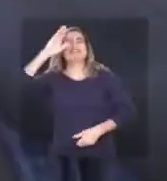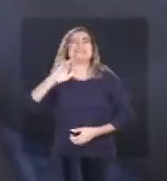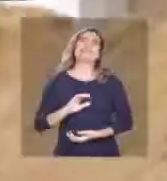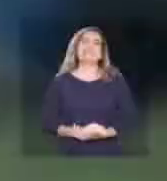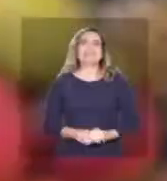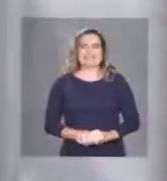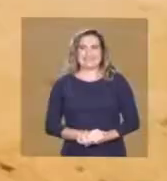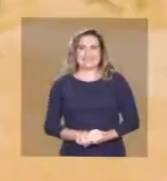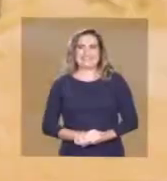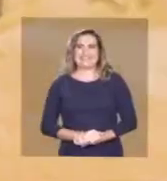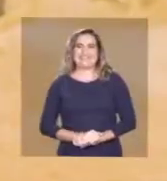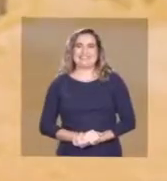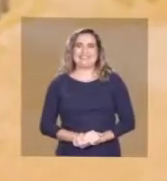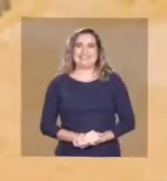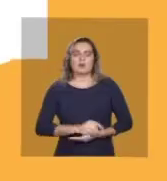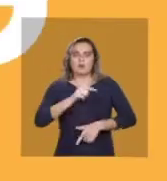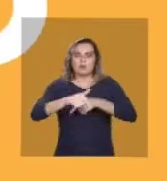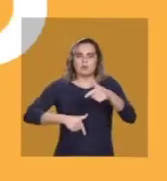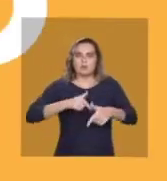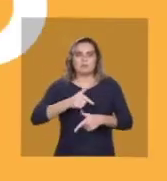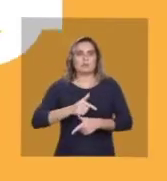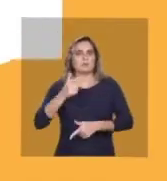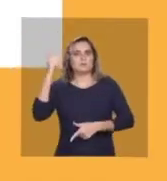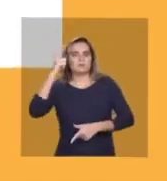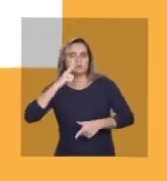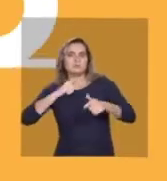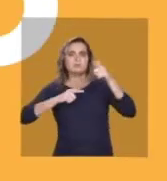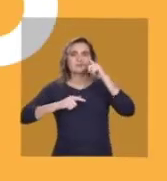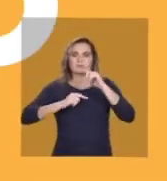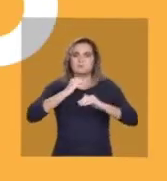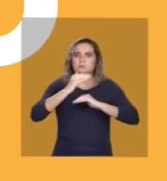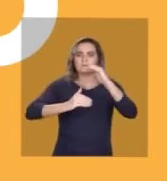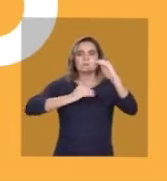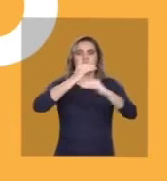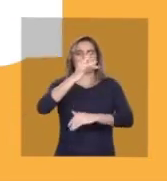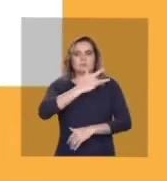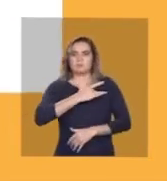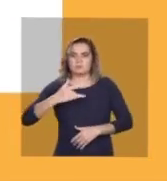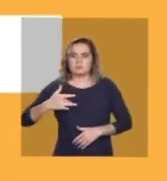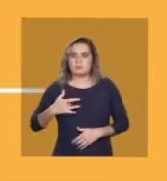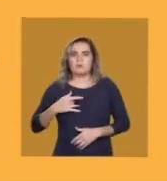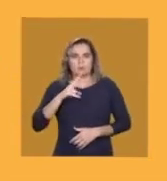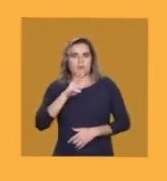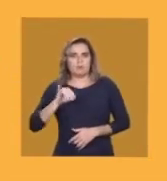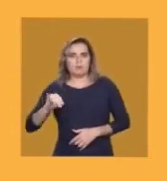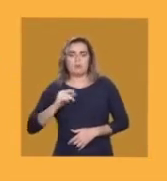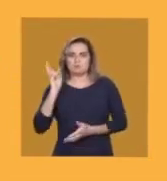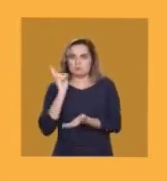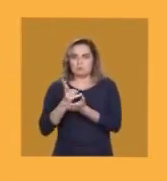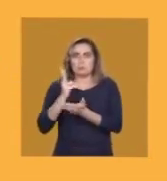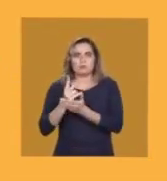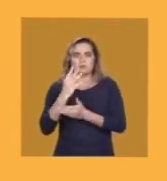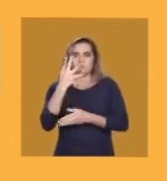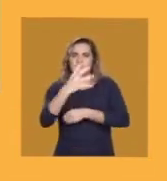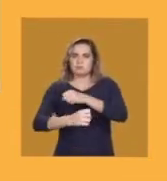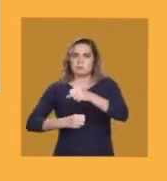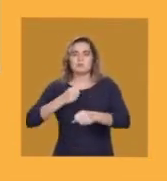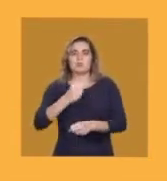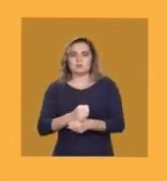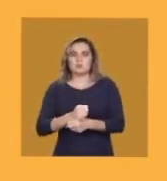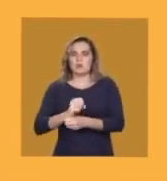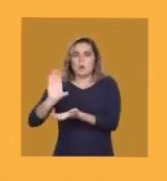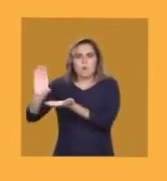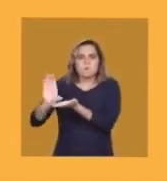mais, muito mais. O trabalho aprovado de Álvaro pela Saúde vai avançar muito nos próximos